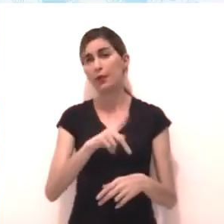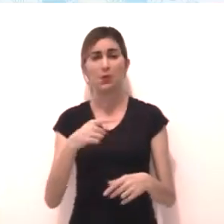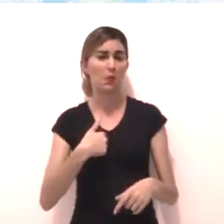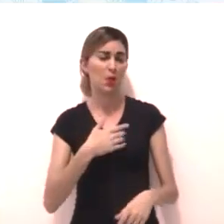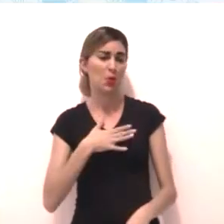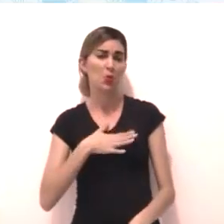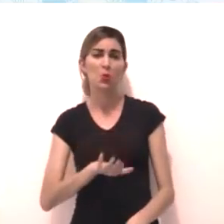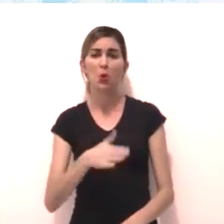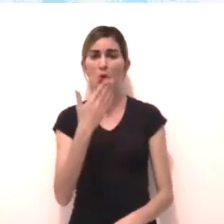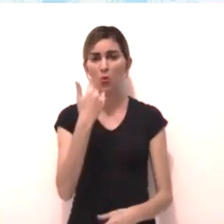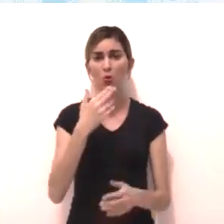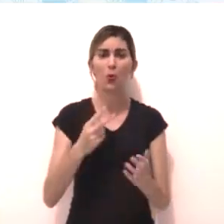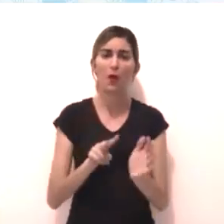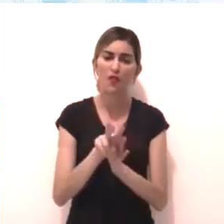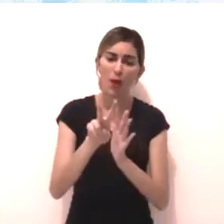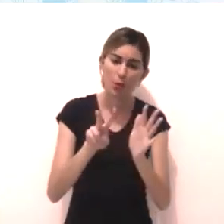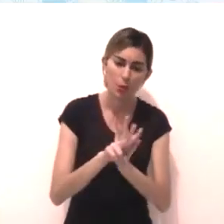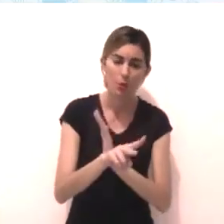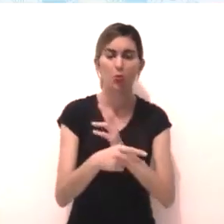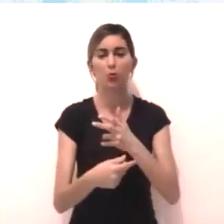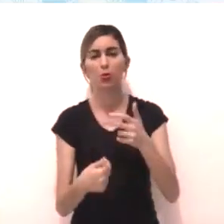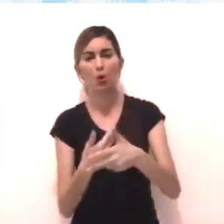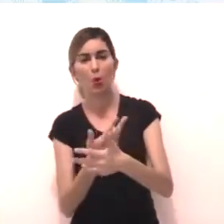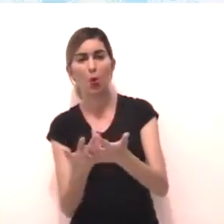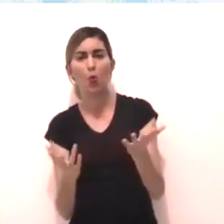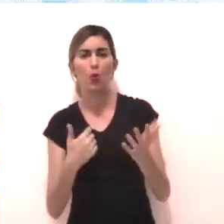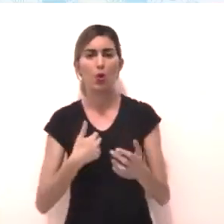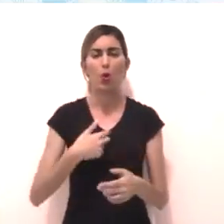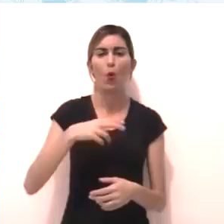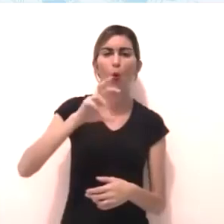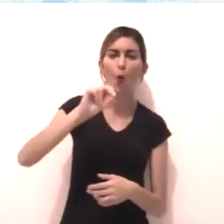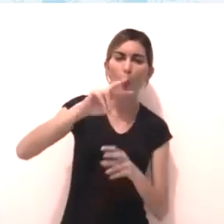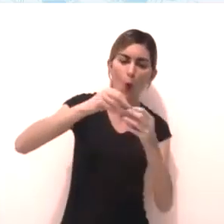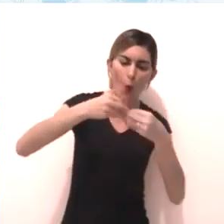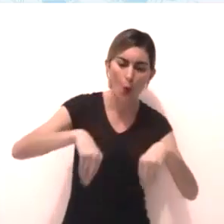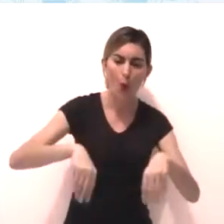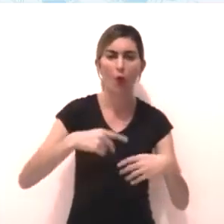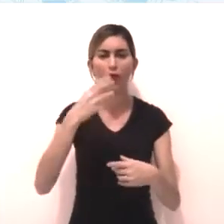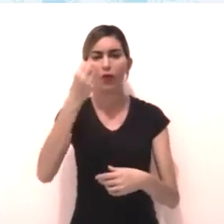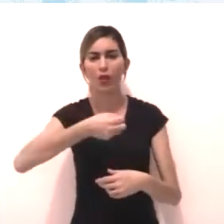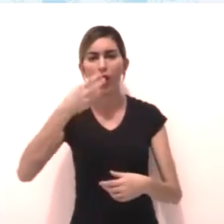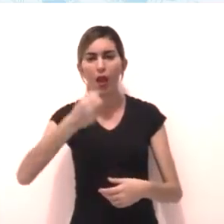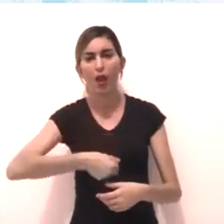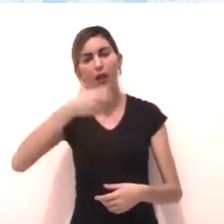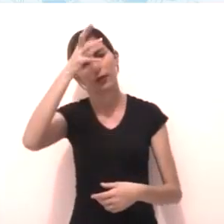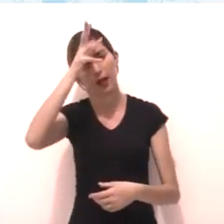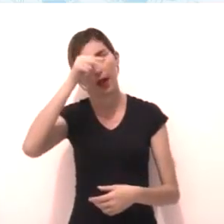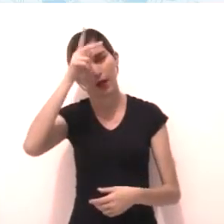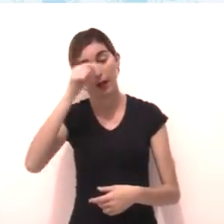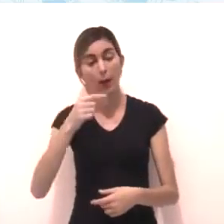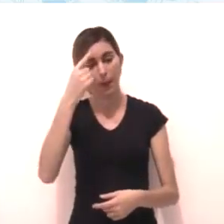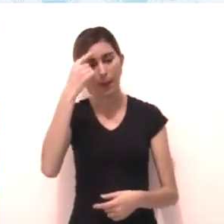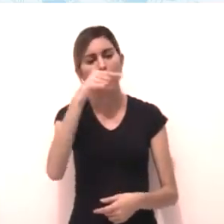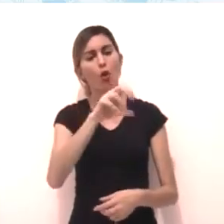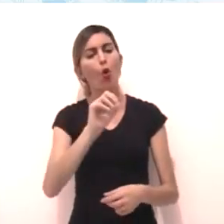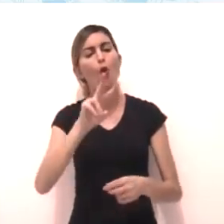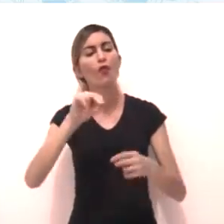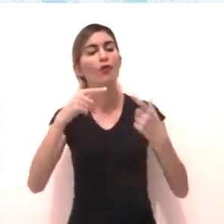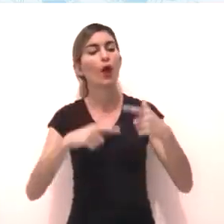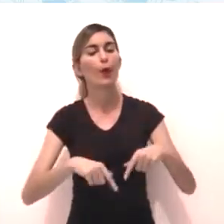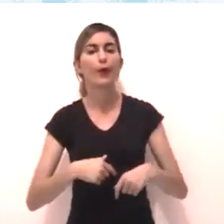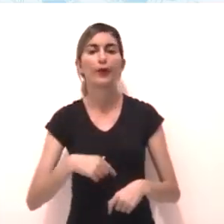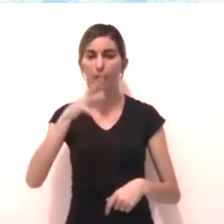professora, mas eu não gosto de comer vegetais, eu gosto de comer ovo, leite, galinha. Sim, mas se você pensar de onde é que vem o